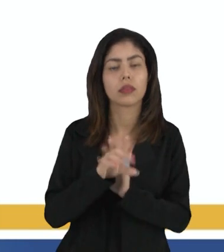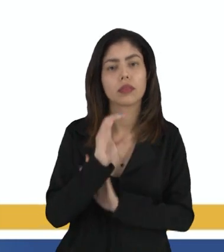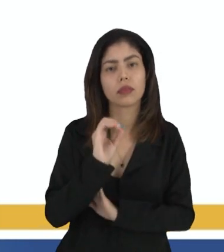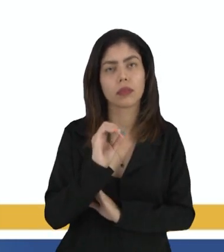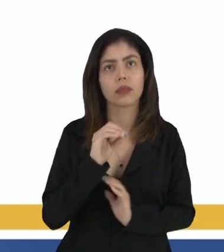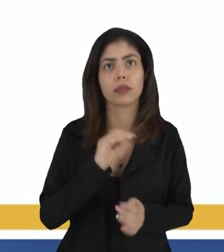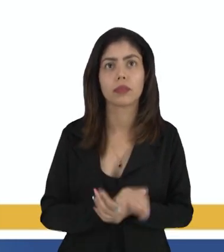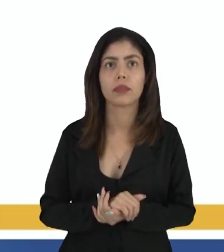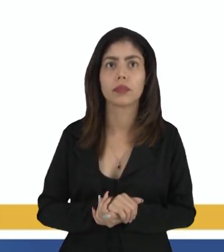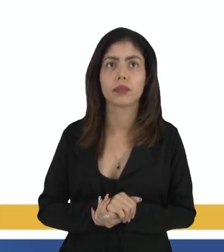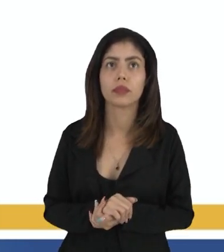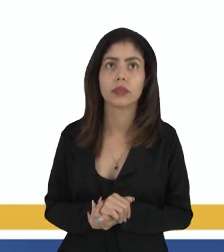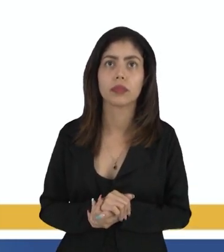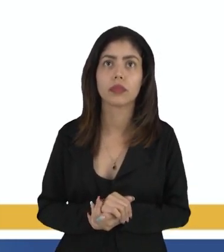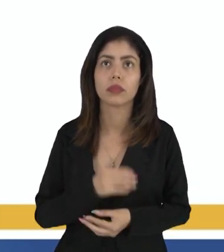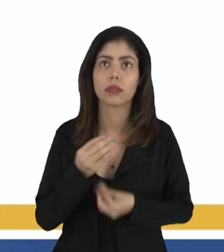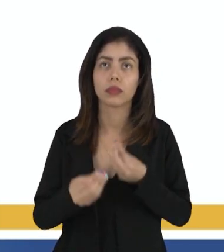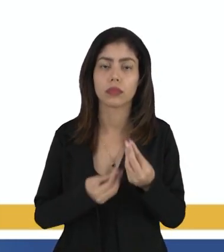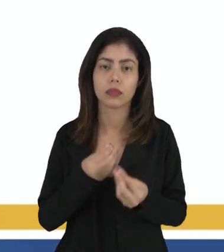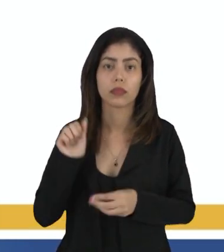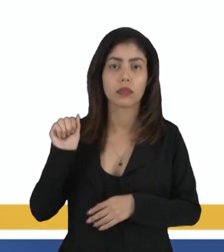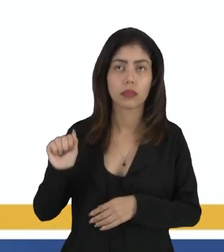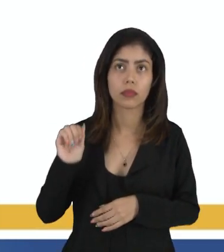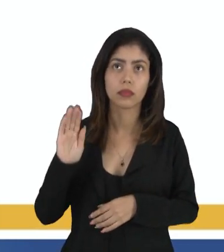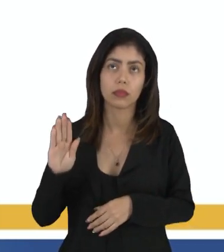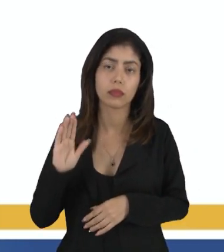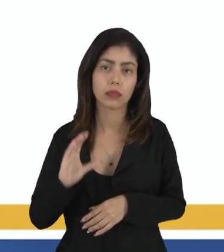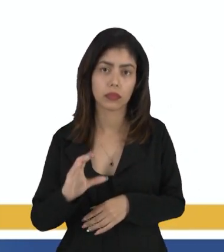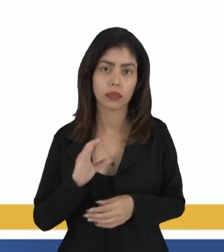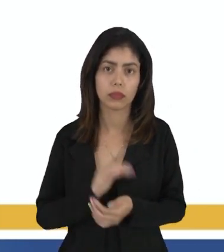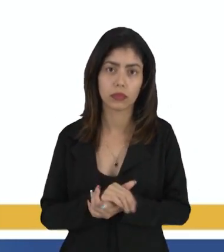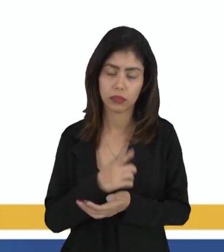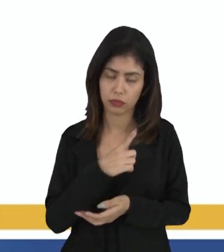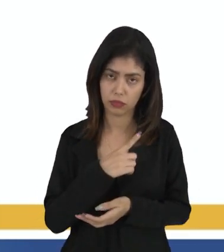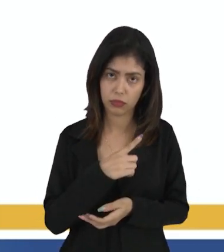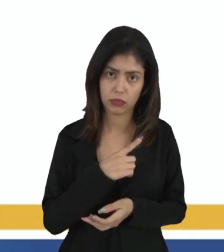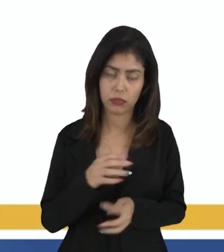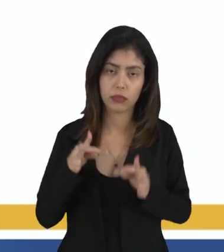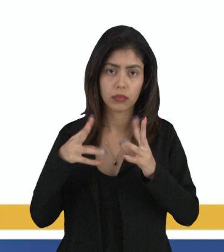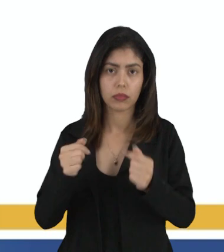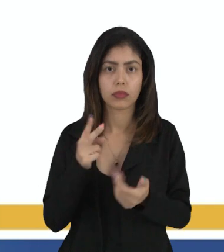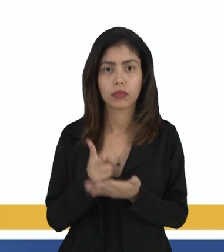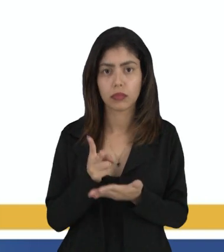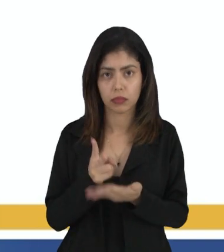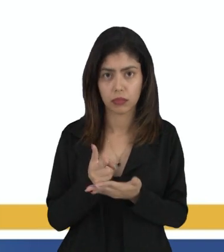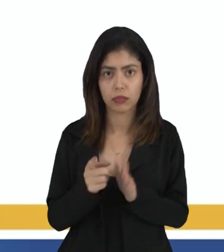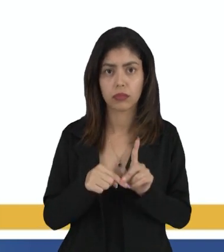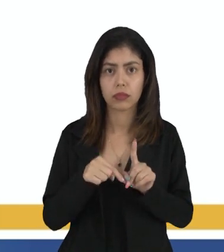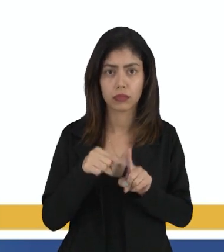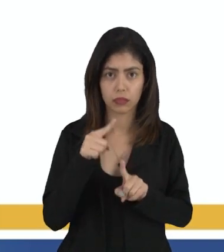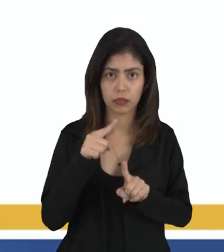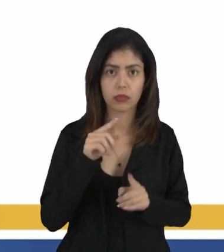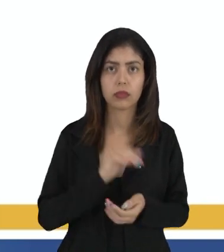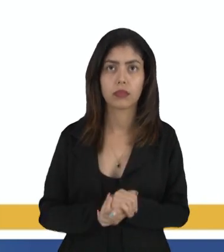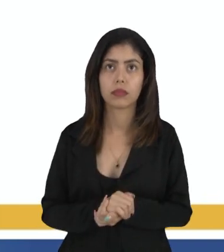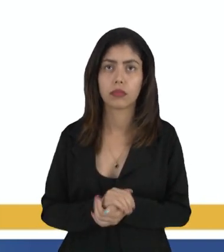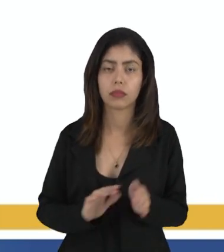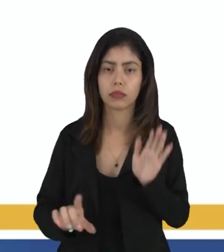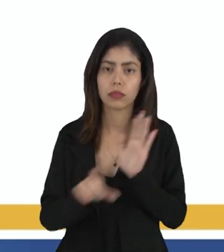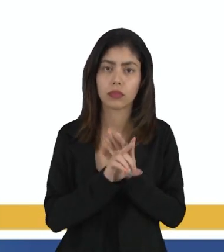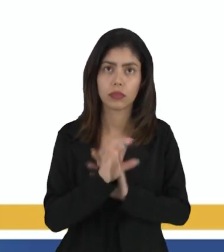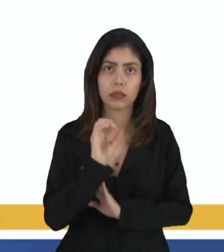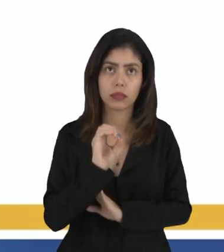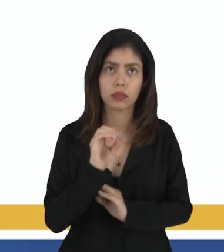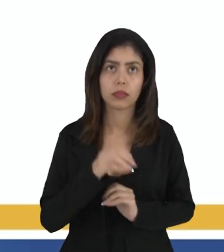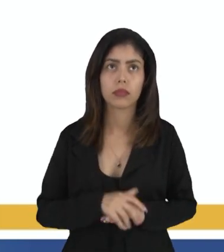zero da termodinâmica, então, de modo que A, B e C teriam todos a mesma temperatura. Isso é chamado de lei zero